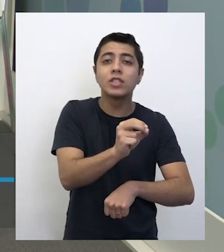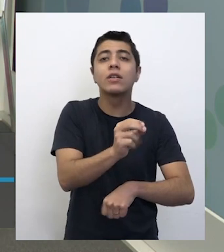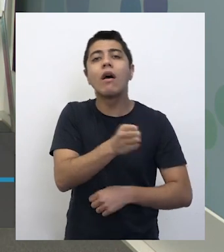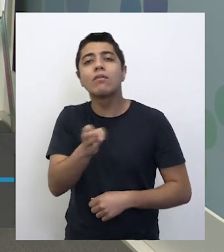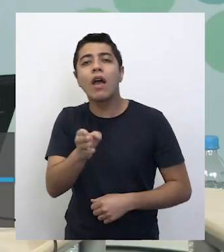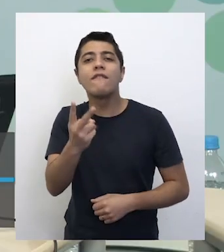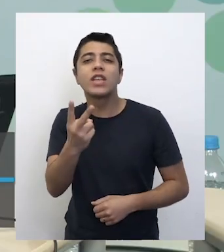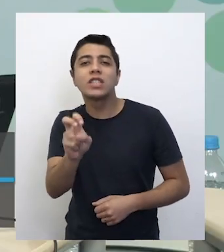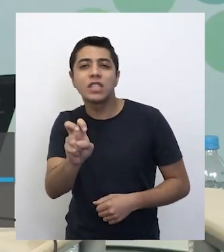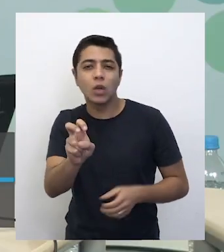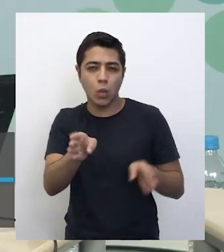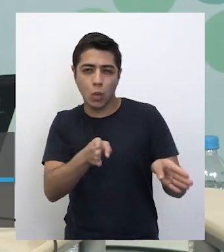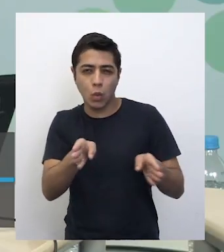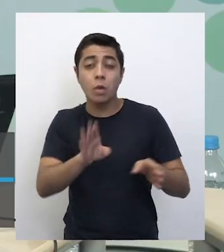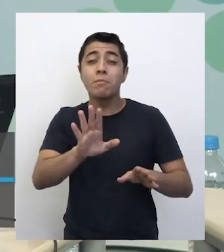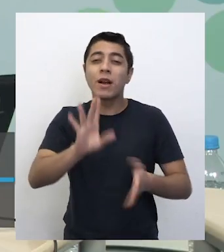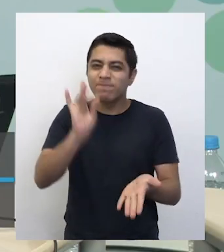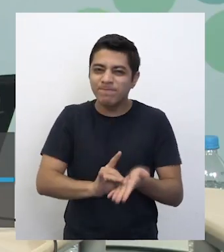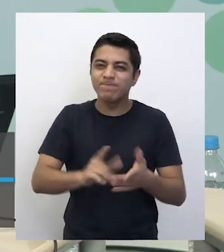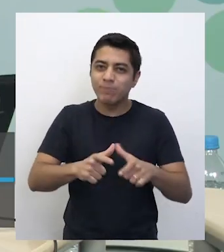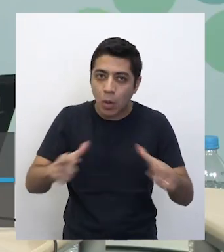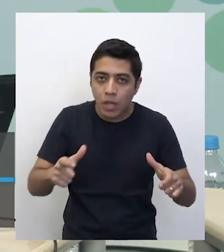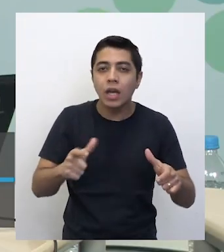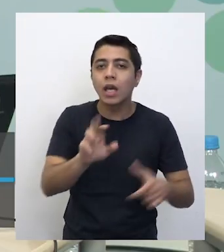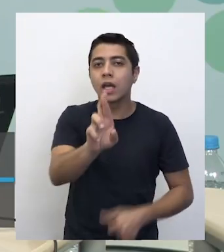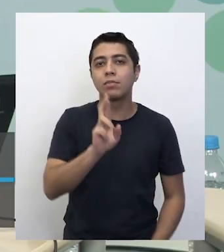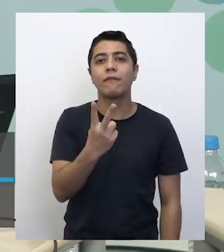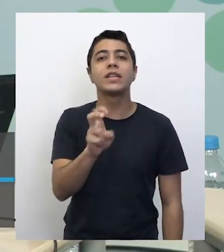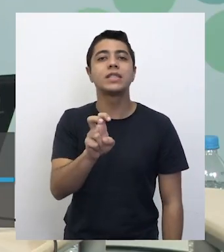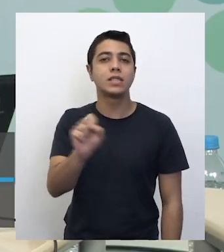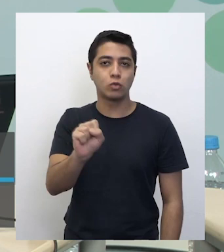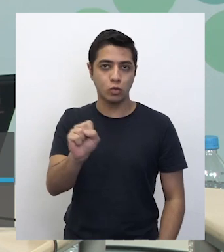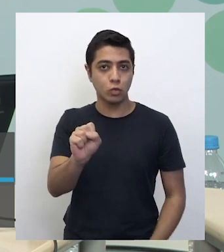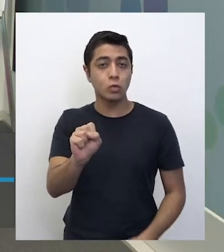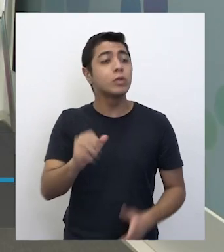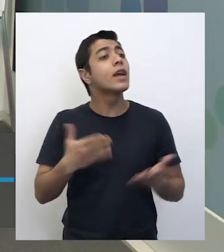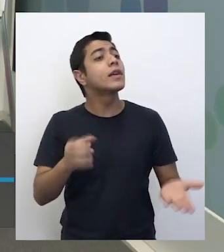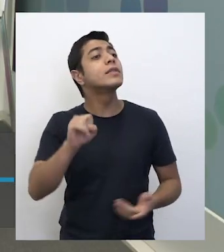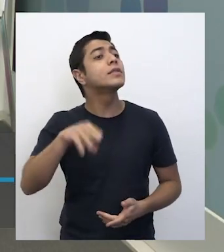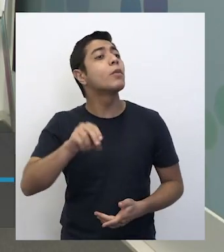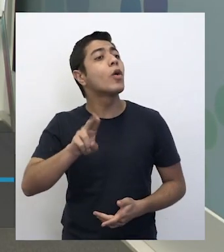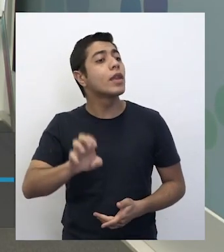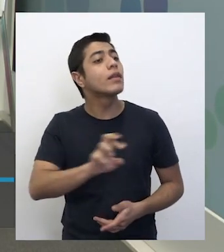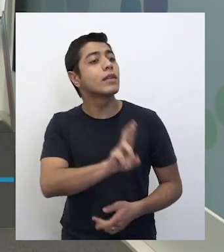mesmo 25. 25. E aí, Simone, conta pra gente. Então, pessoal,